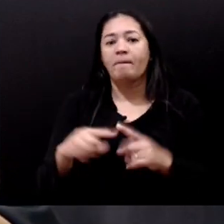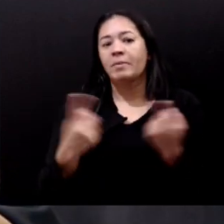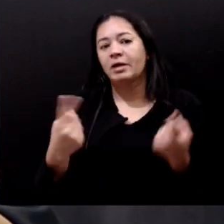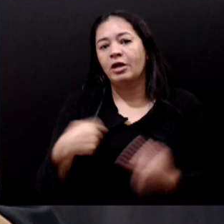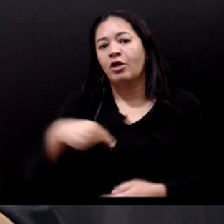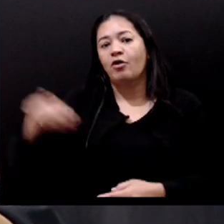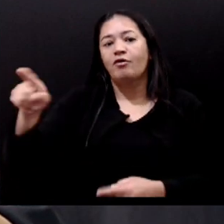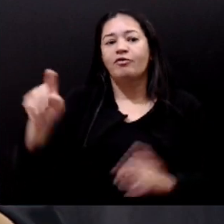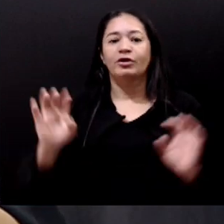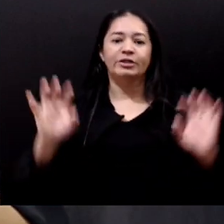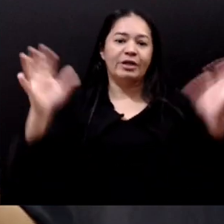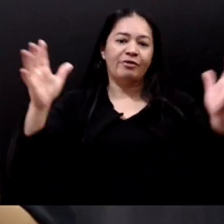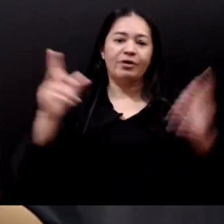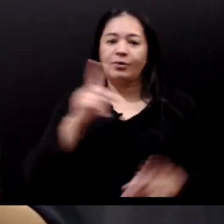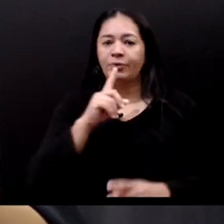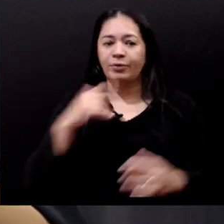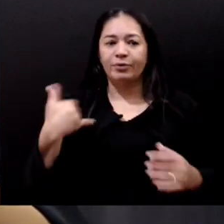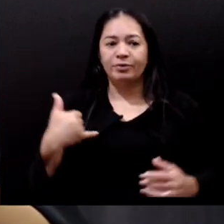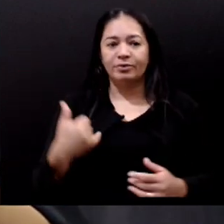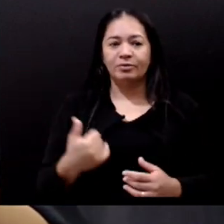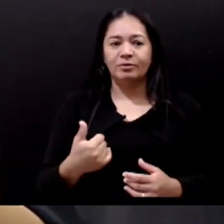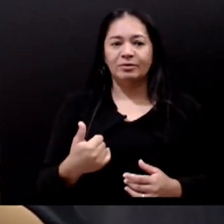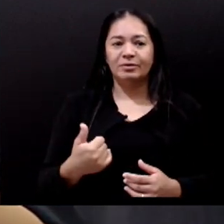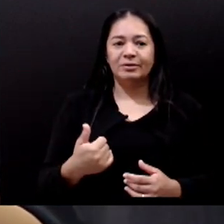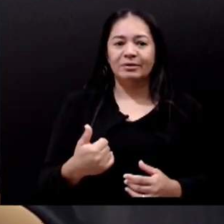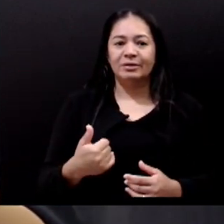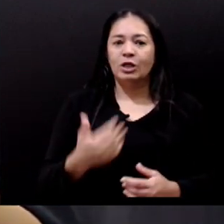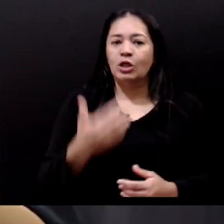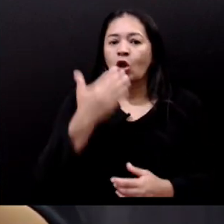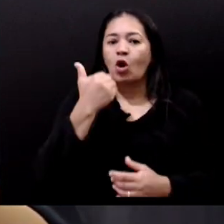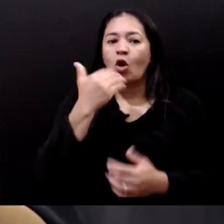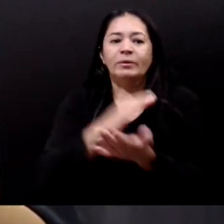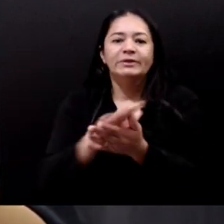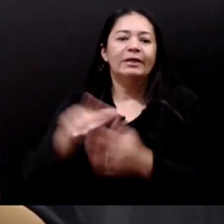aniversário do meu filho e daí também eu não como nada que tem naquela festa, porque